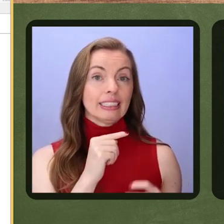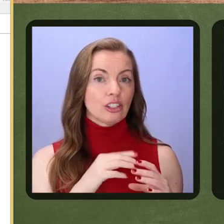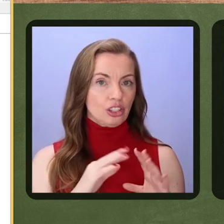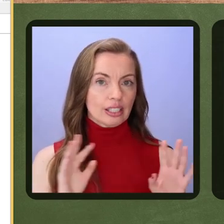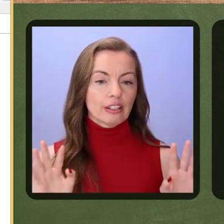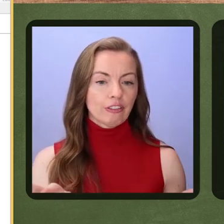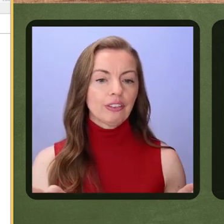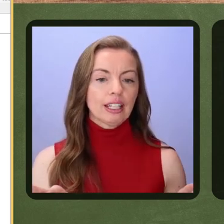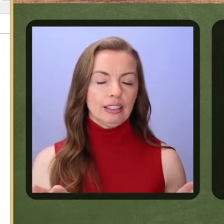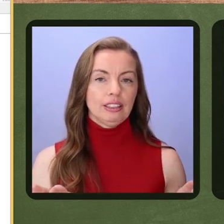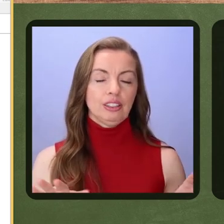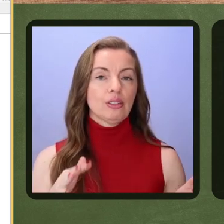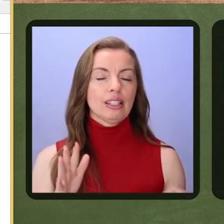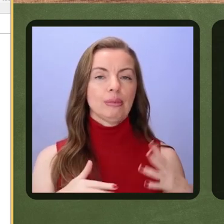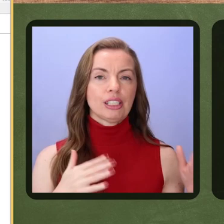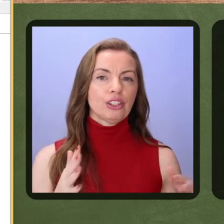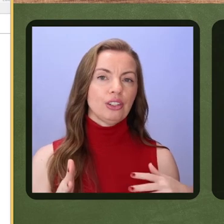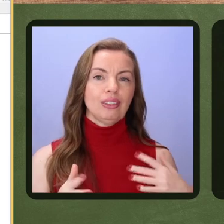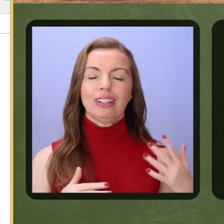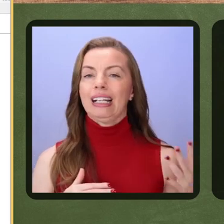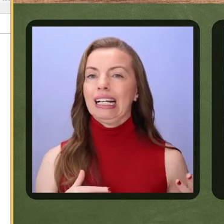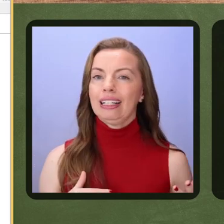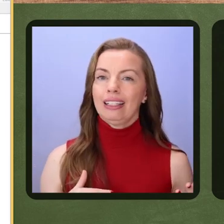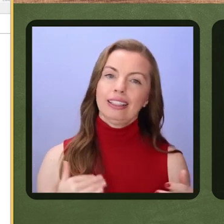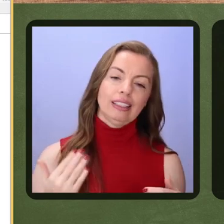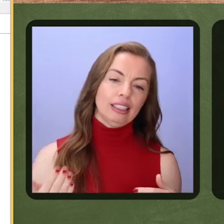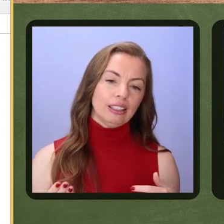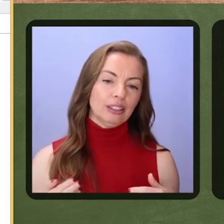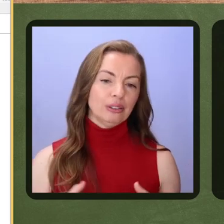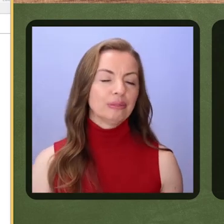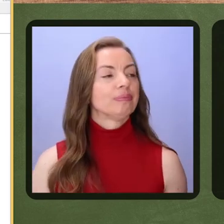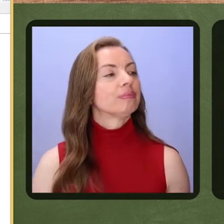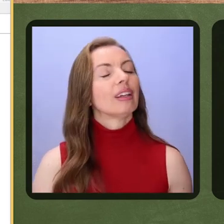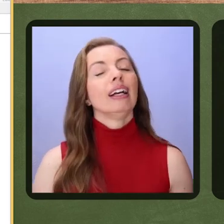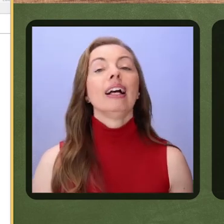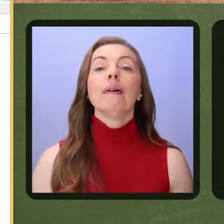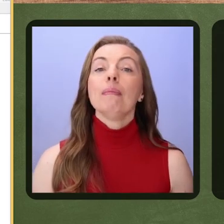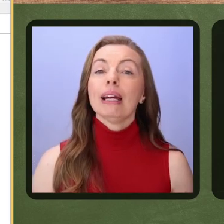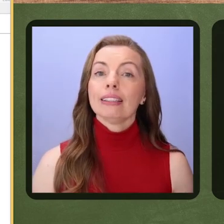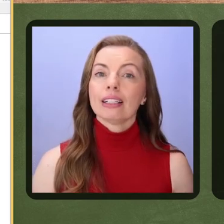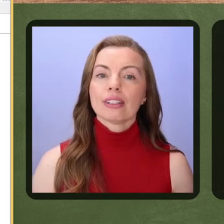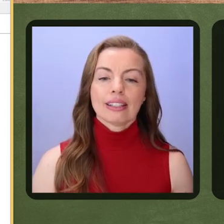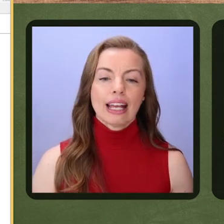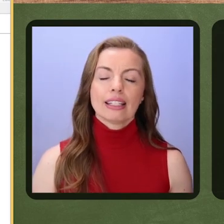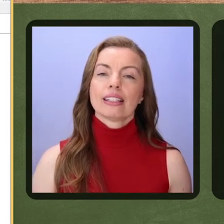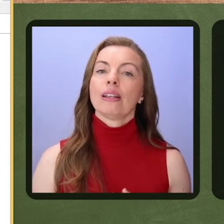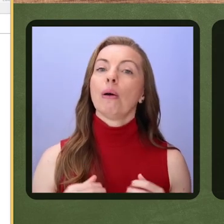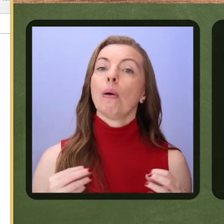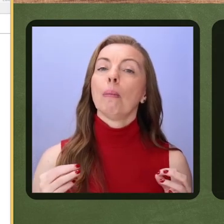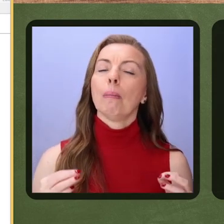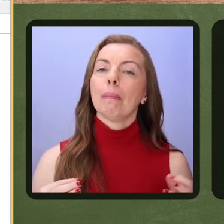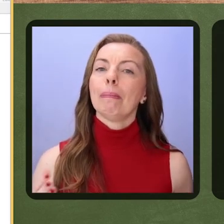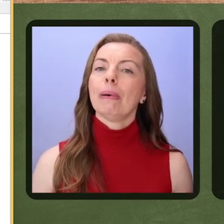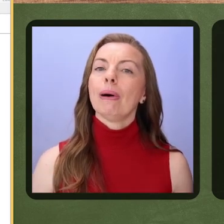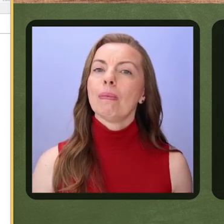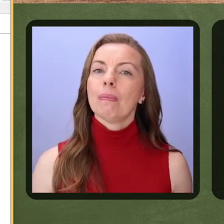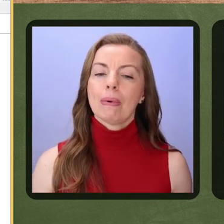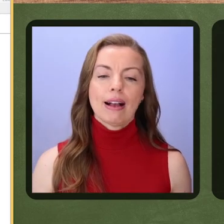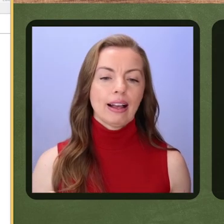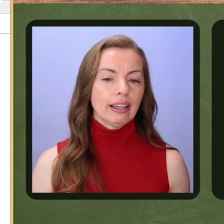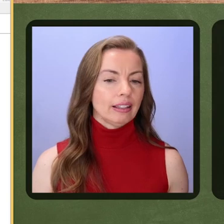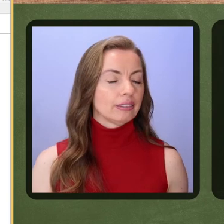Assim, here is just a filler, you know, similar to, like, you know. Bernardo says,